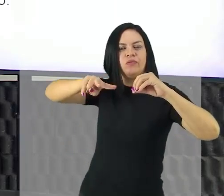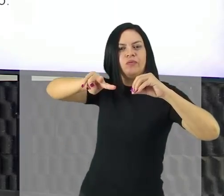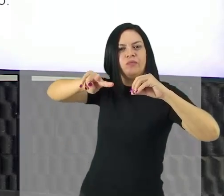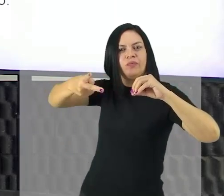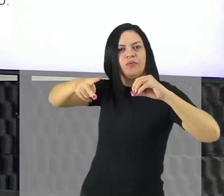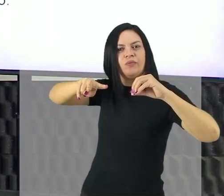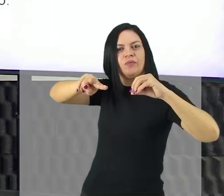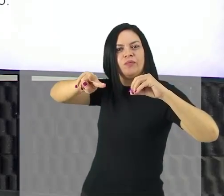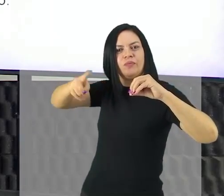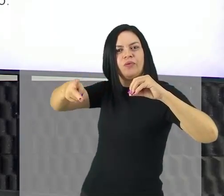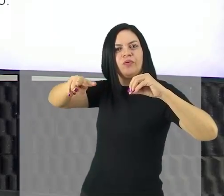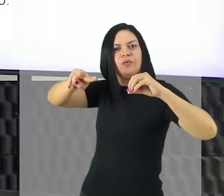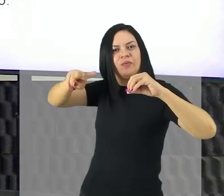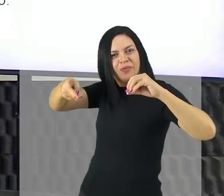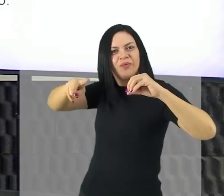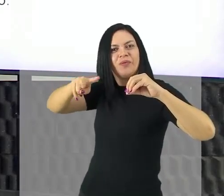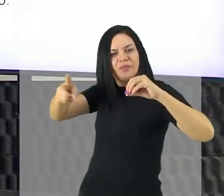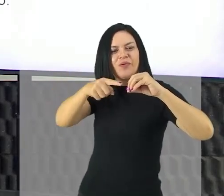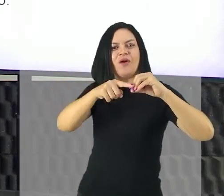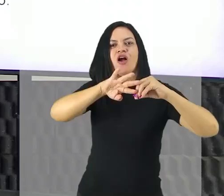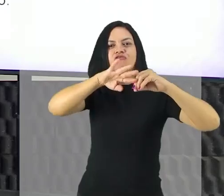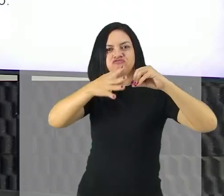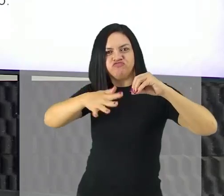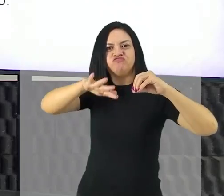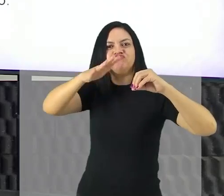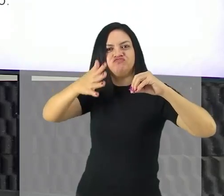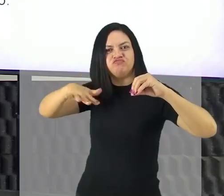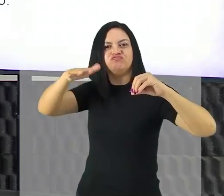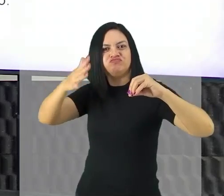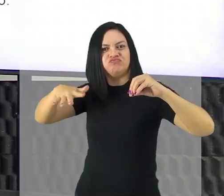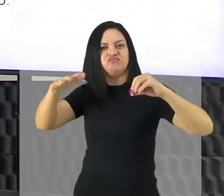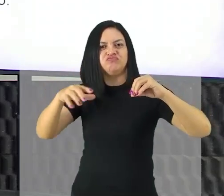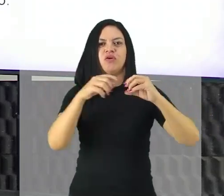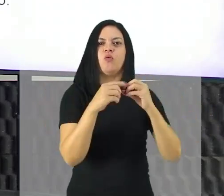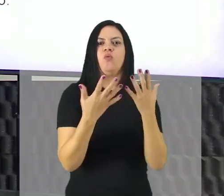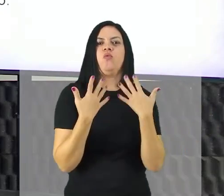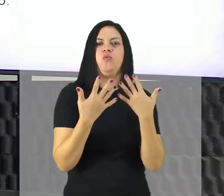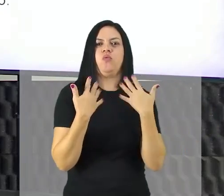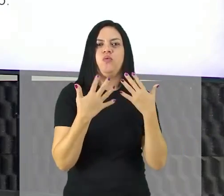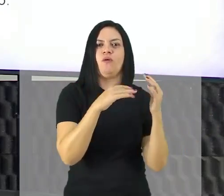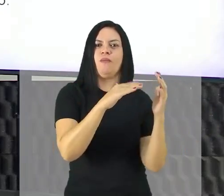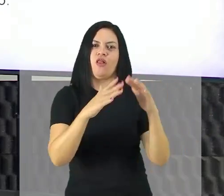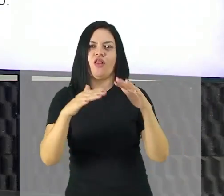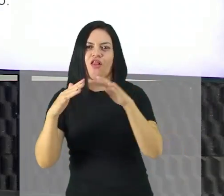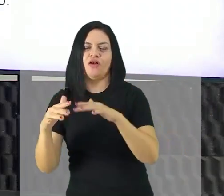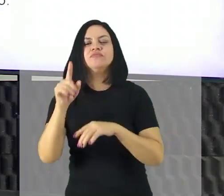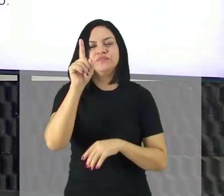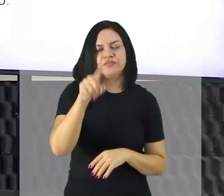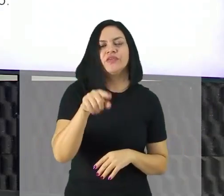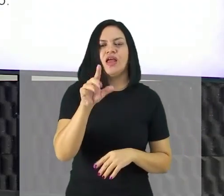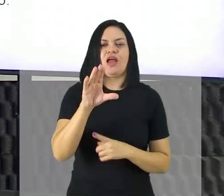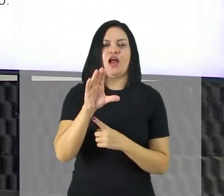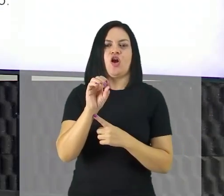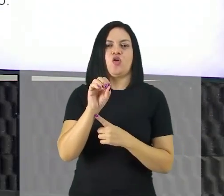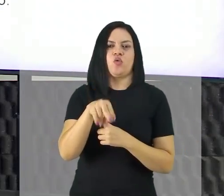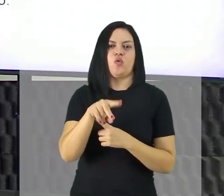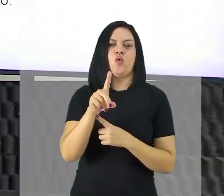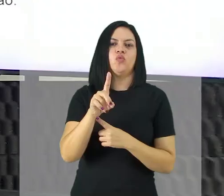vai sendo conduzida de uma partícula para outra. Beleza? Essa é a